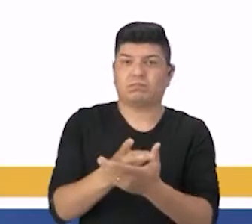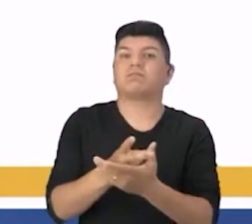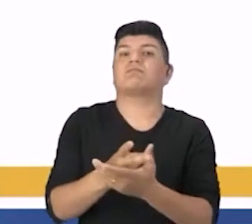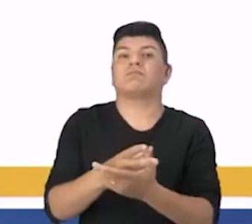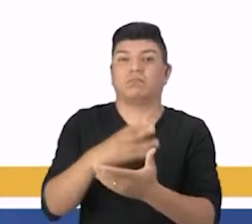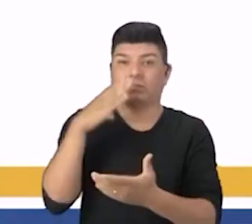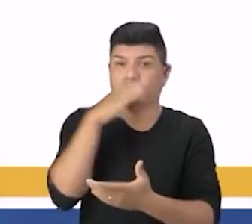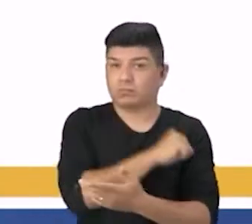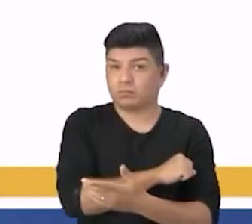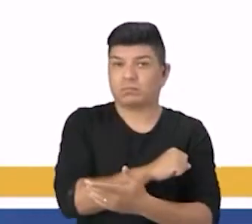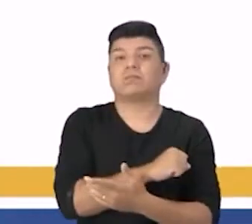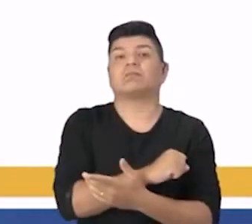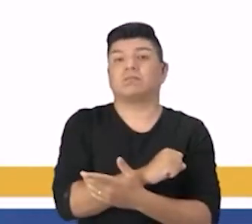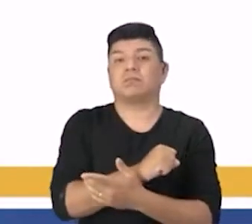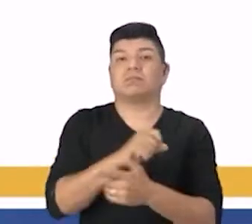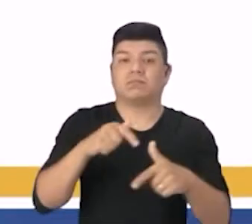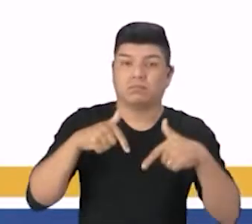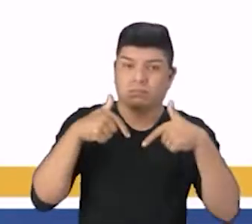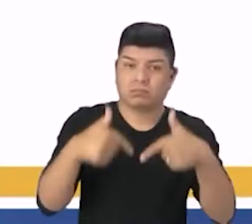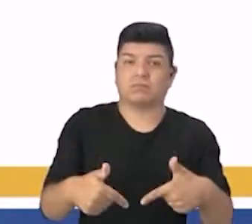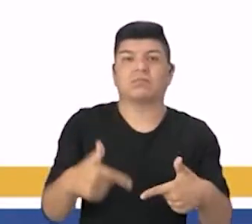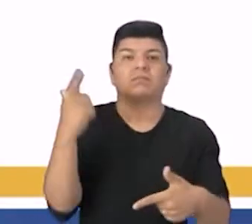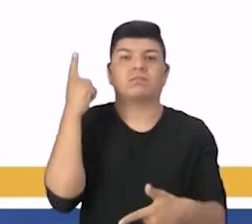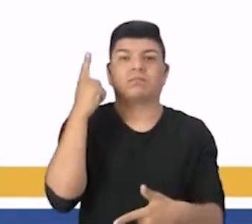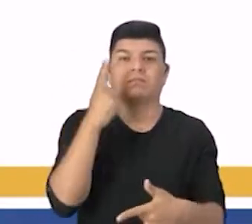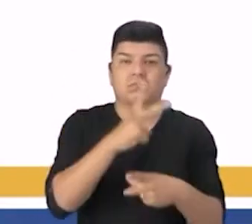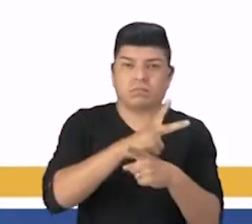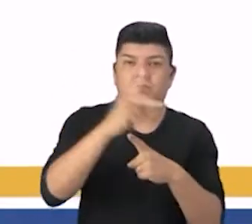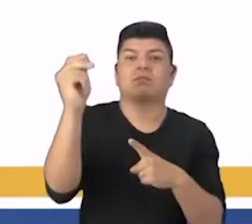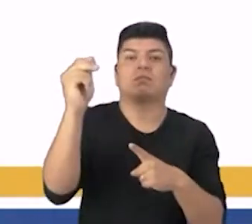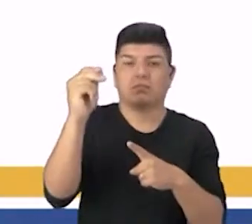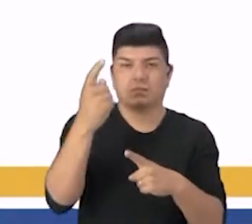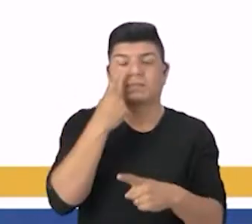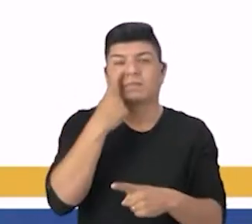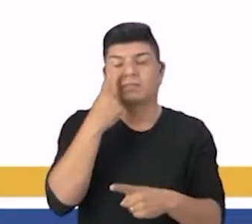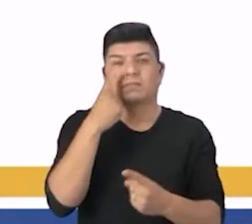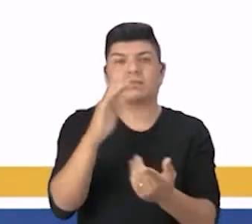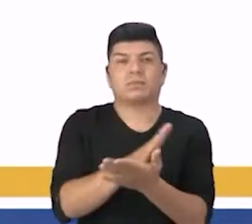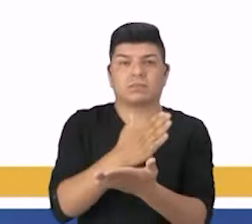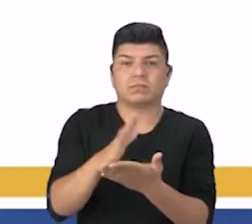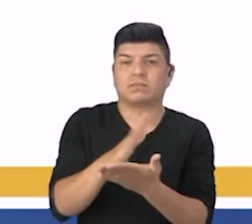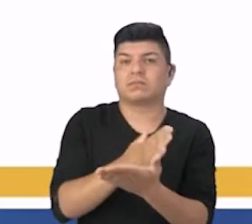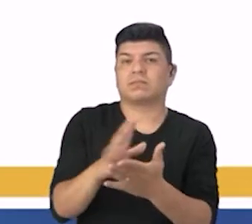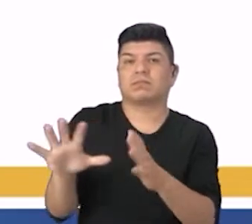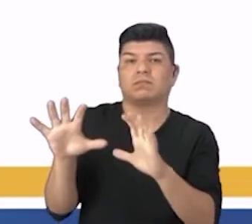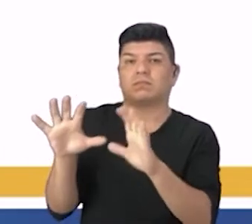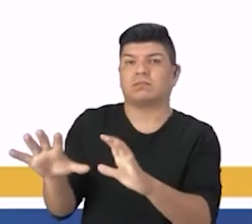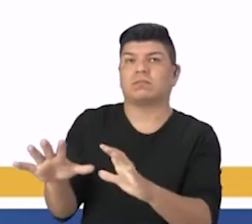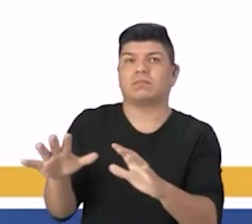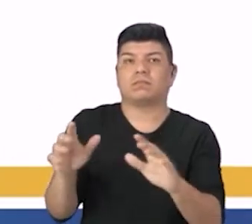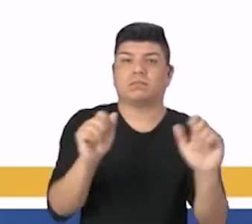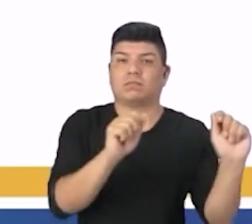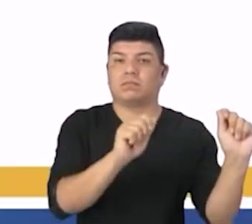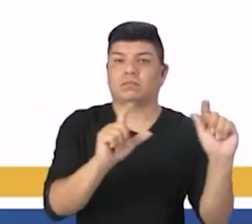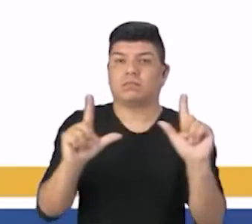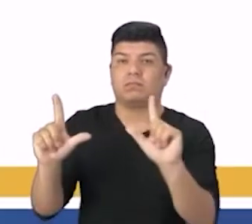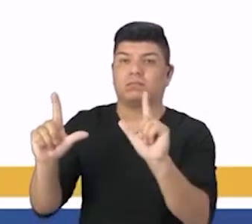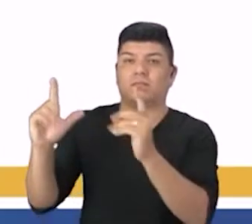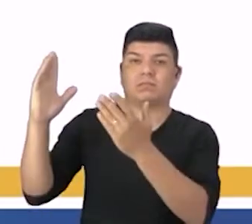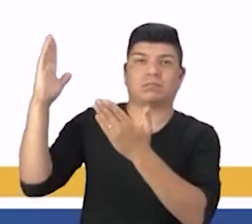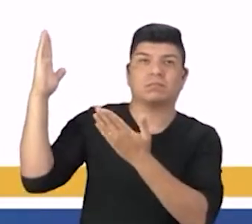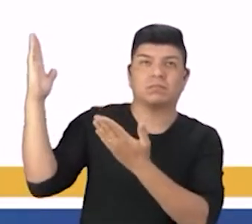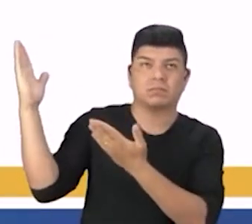para que esse desafio seja vencido vejamos alguns casos acompanha o comigo na tela